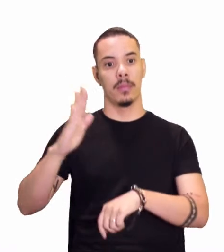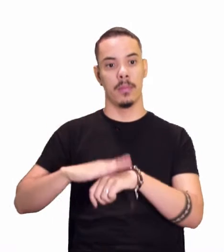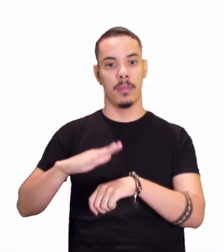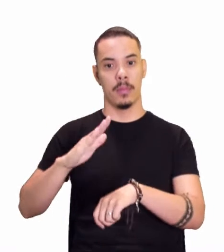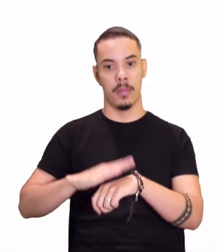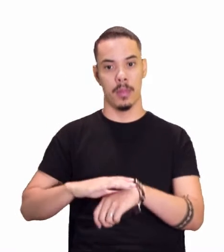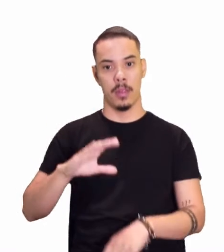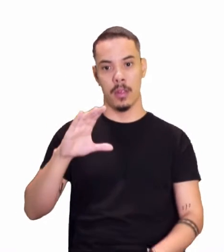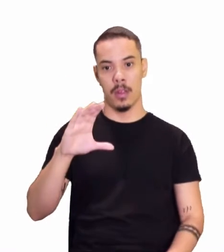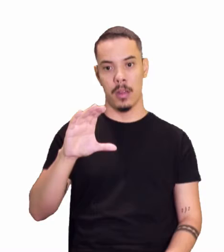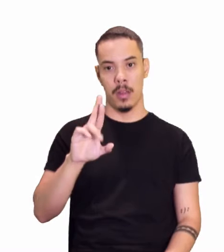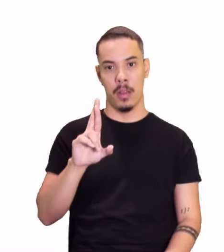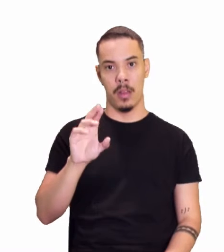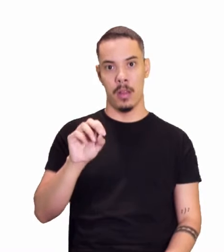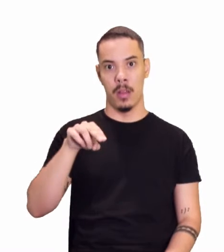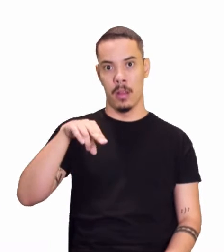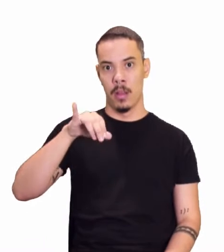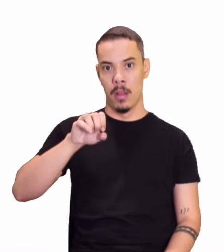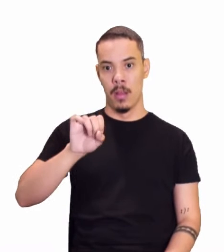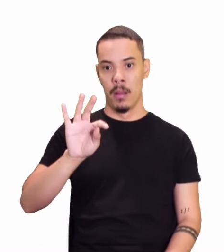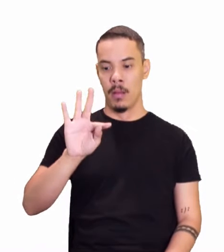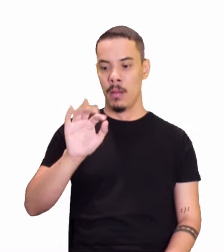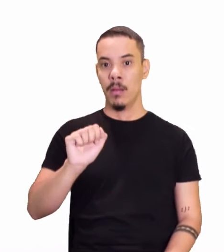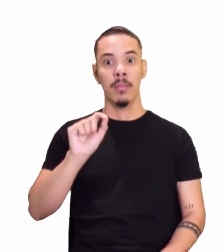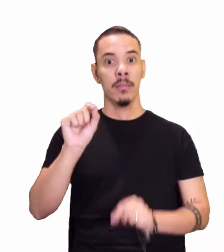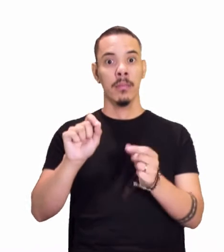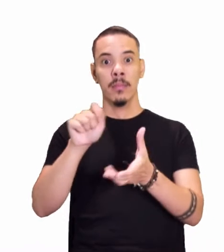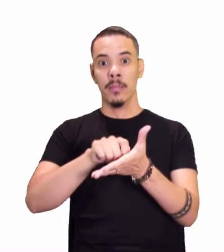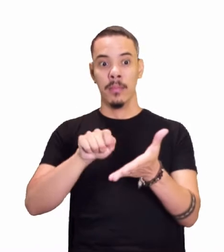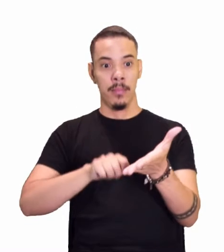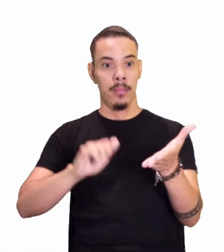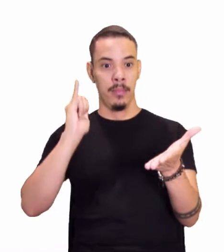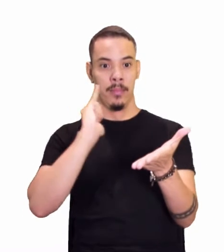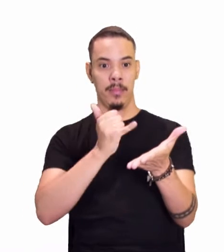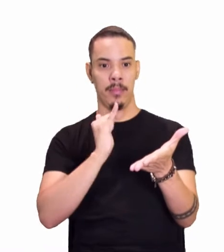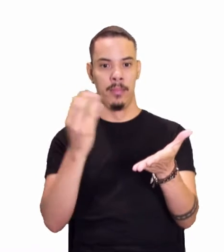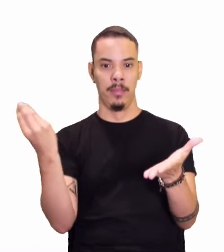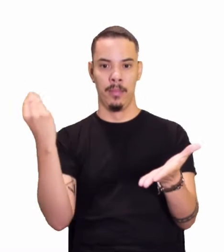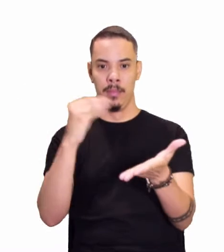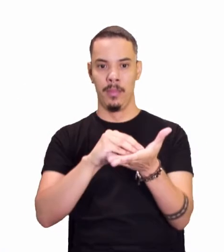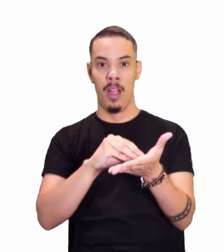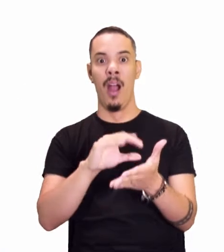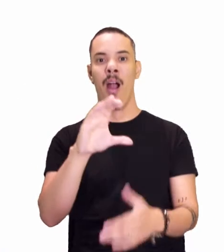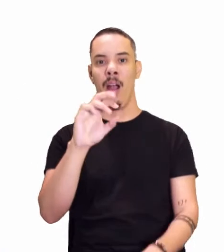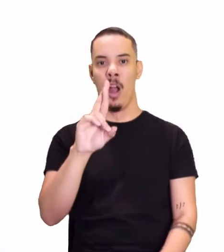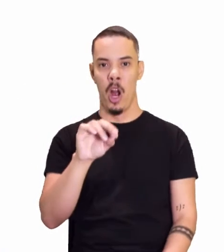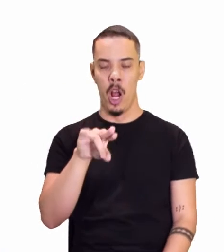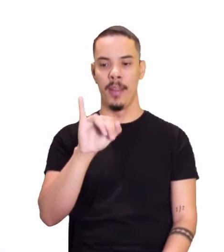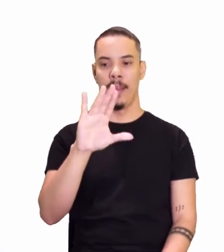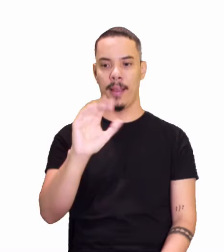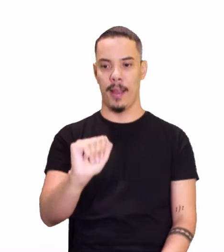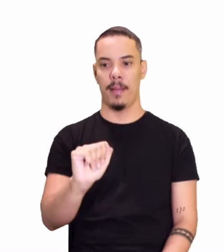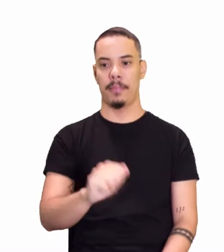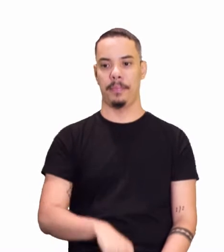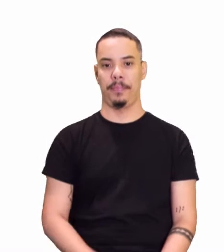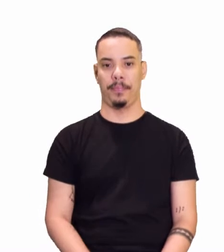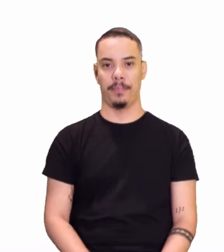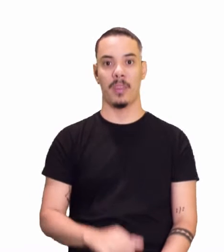como cronista, ele foi escrevendo o quê? Olha só, crônicas,